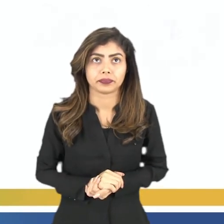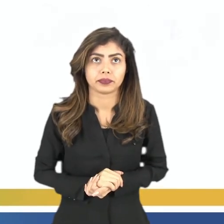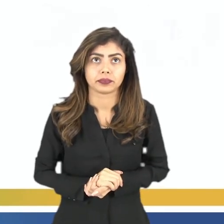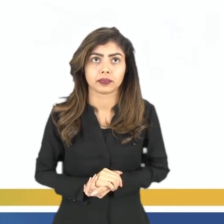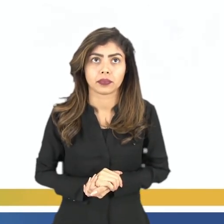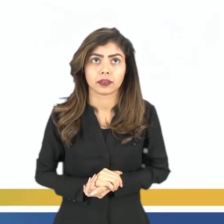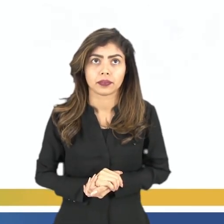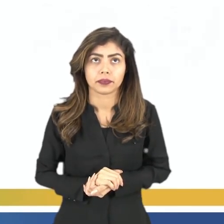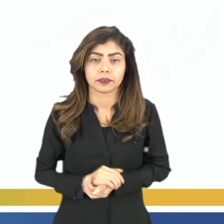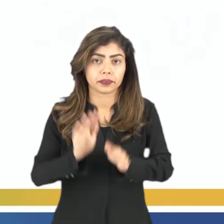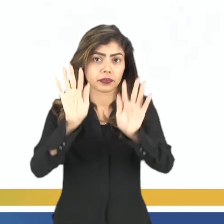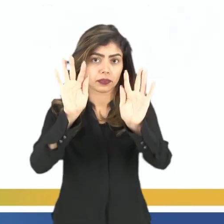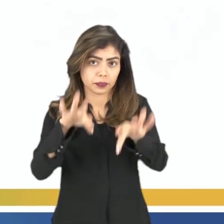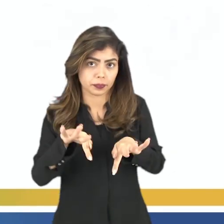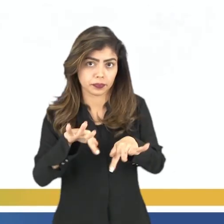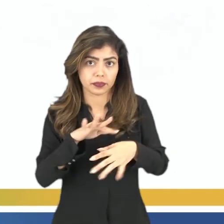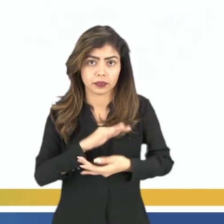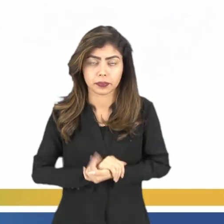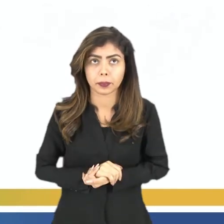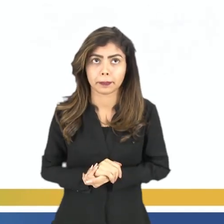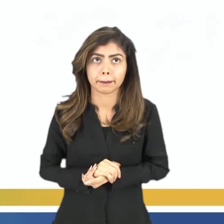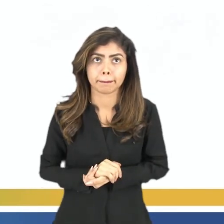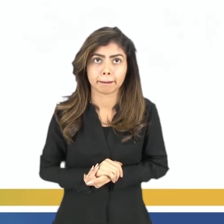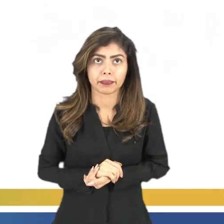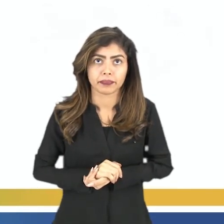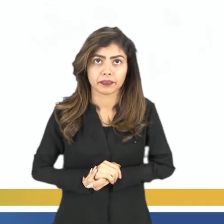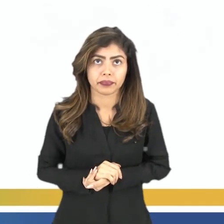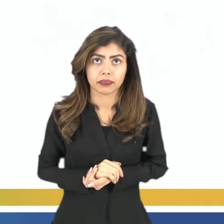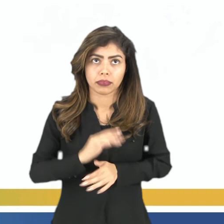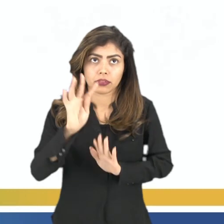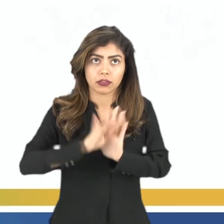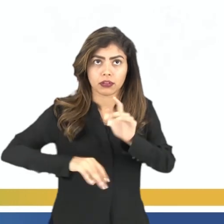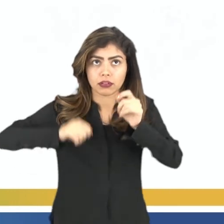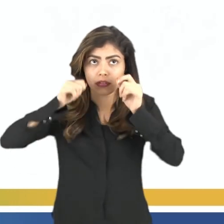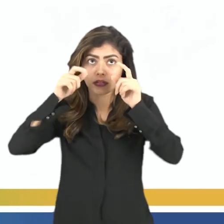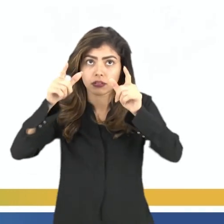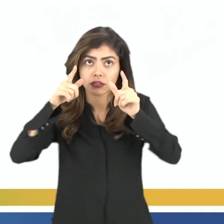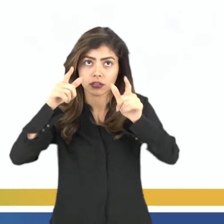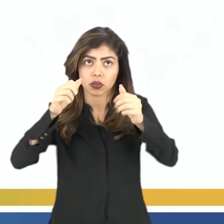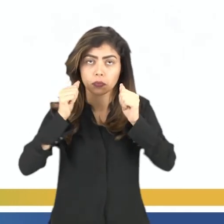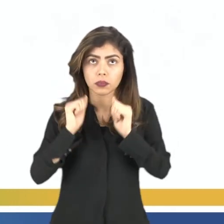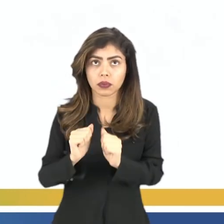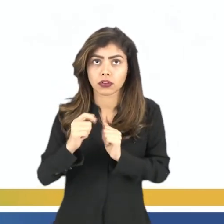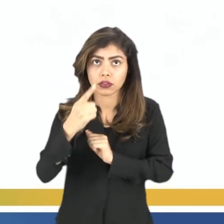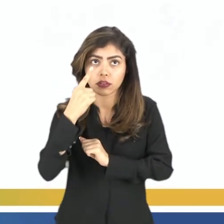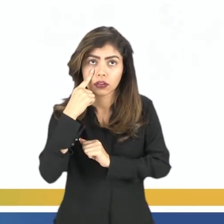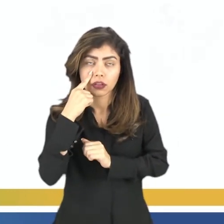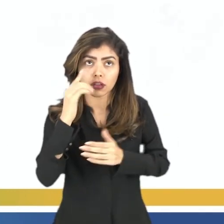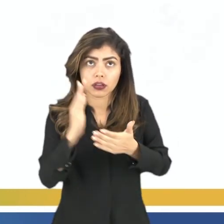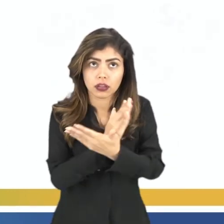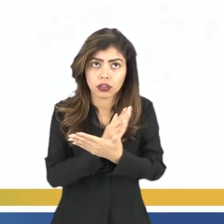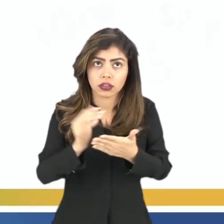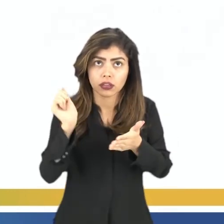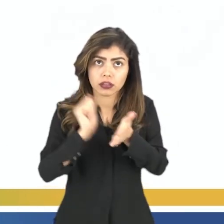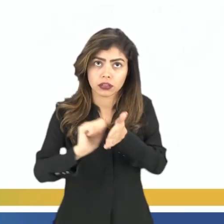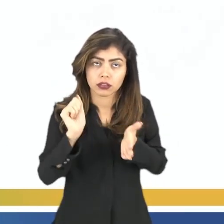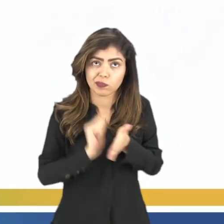Vamos a las consideraciones finales. Si miran el texto con atención, podrán ver que al lado hay